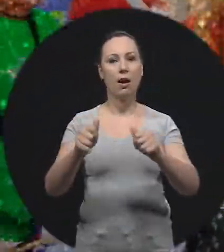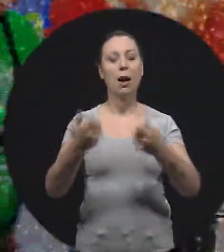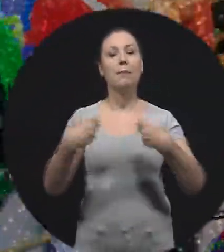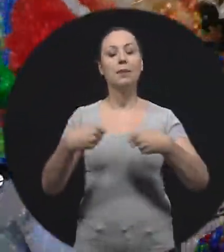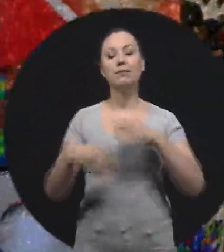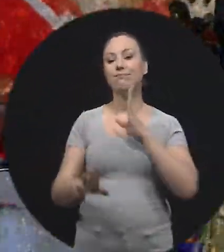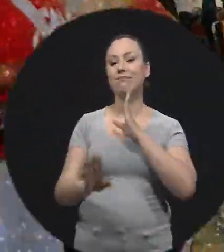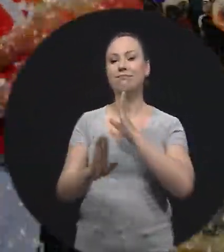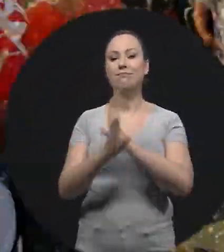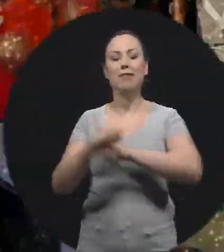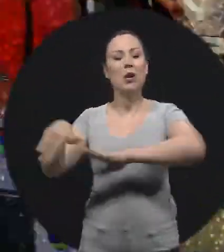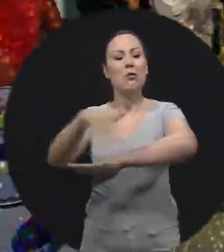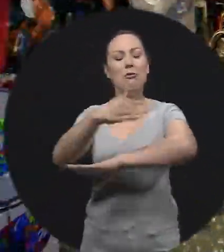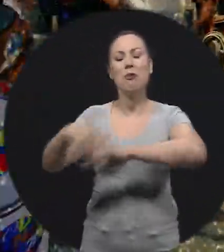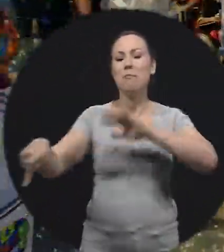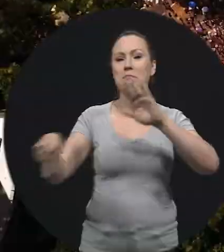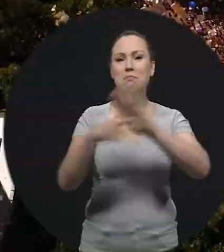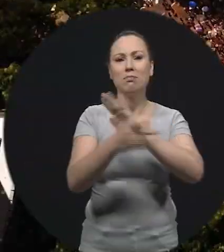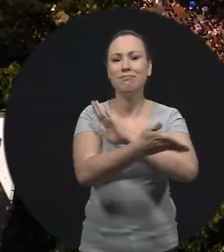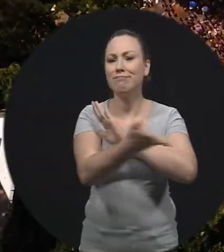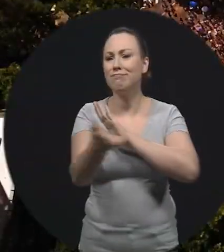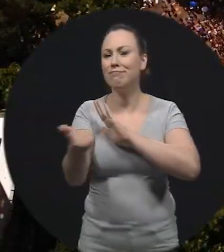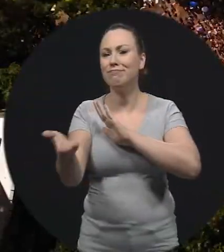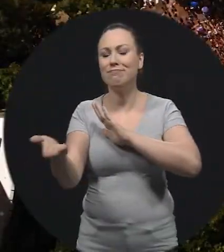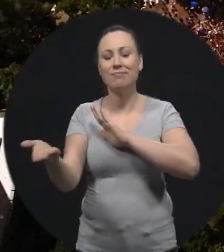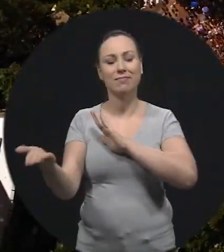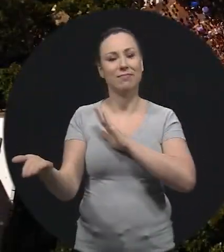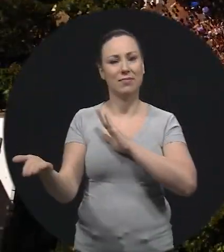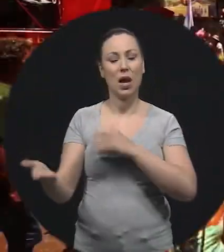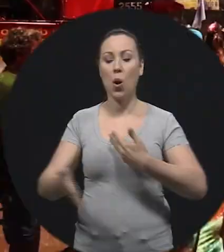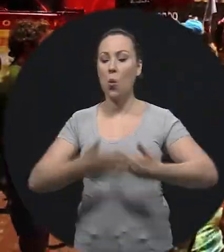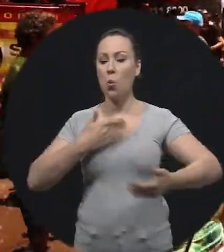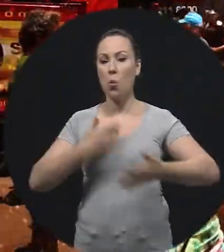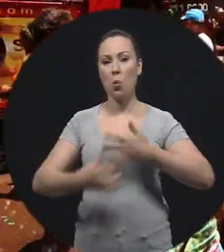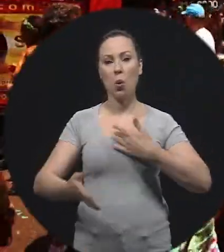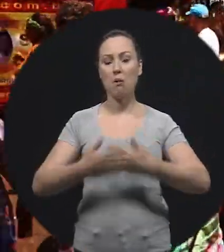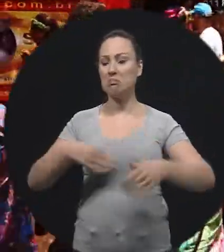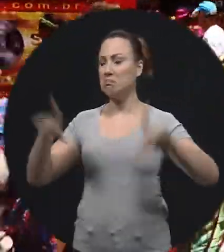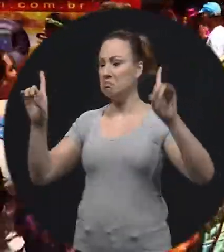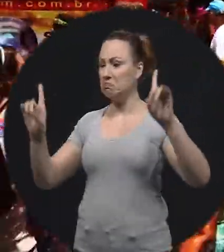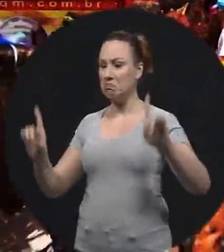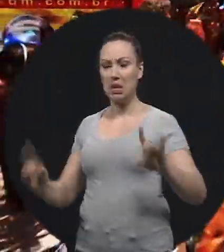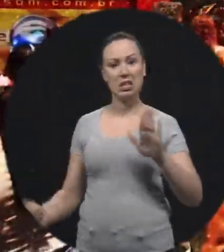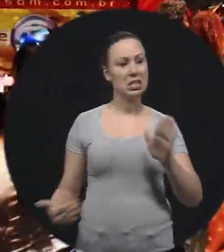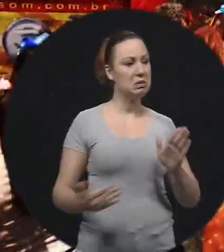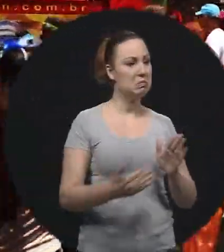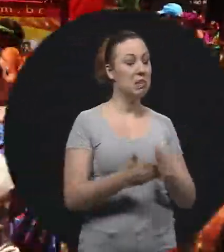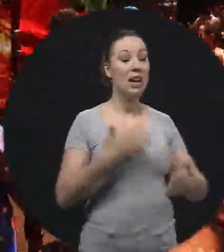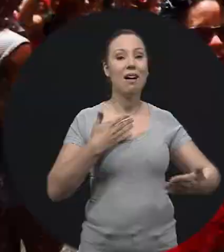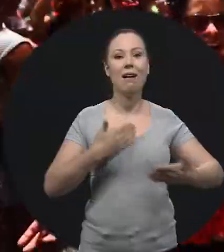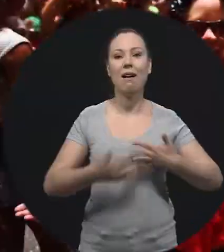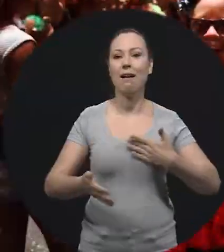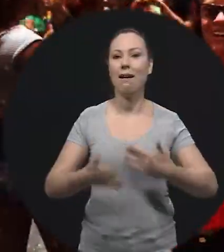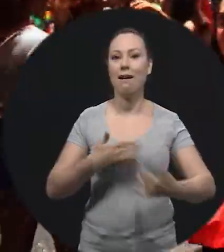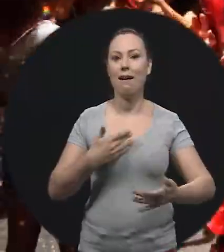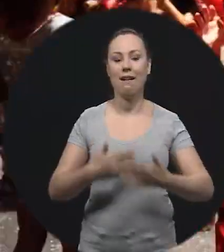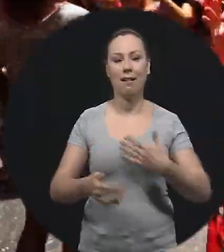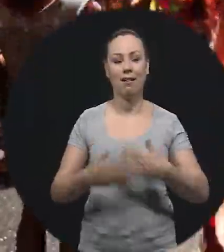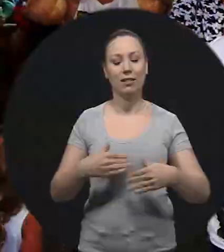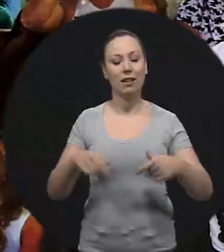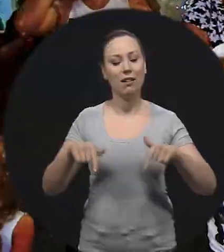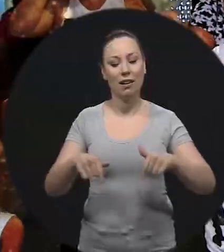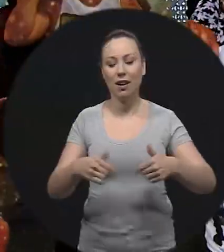que todo mundo precisa descobrir que a rua é dele também, as pessoas com qualquer tipo de